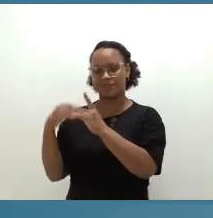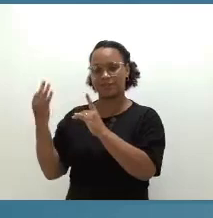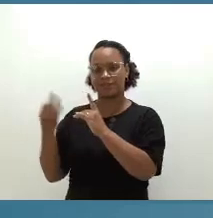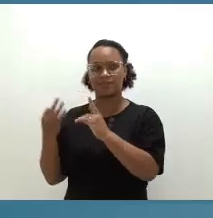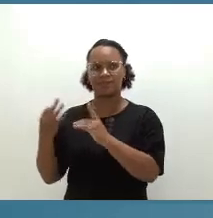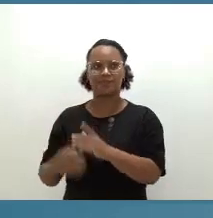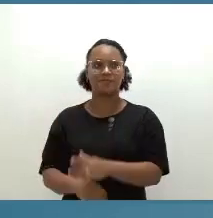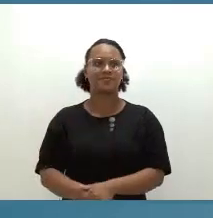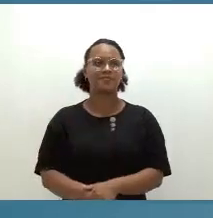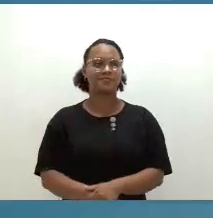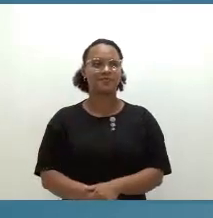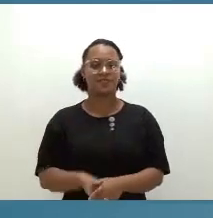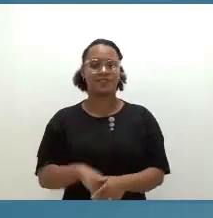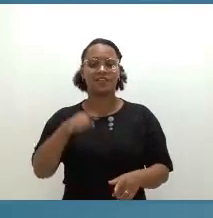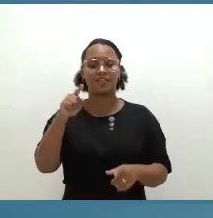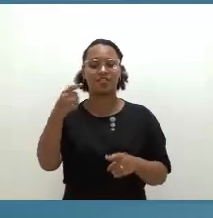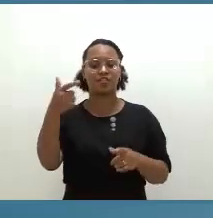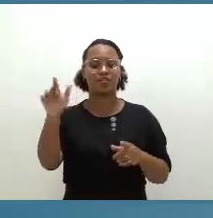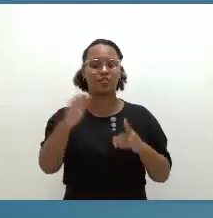Vossa Excelência.